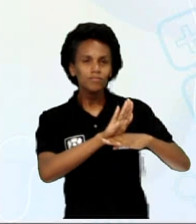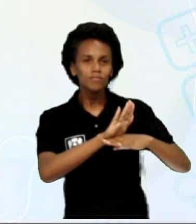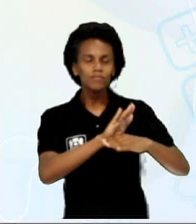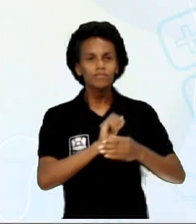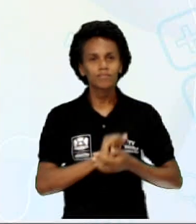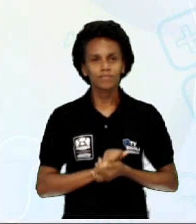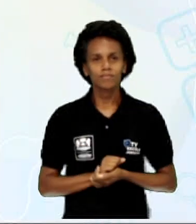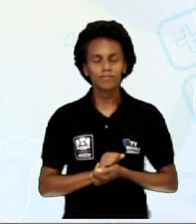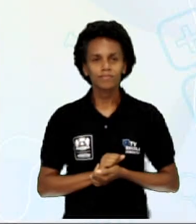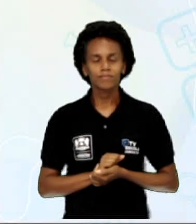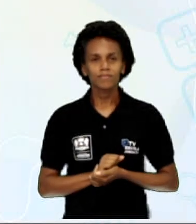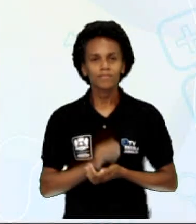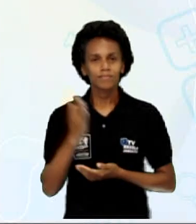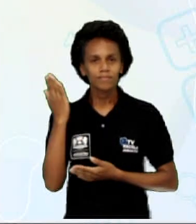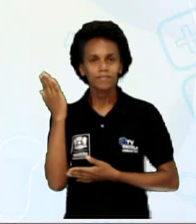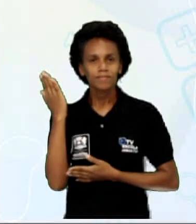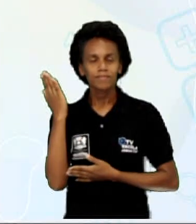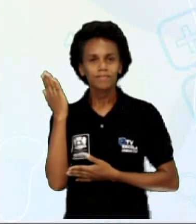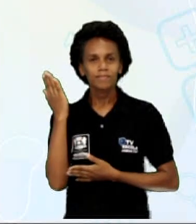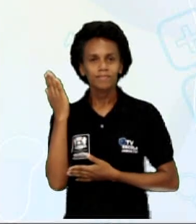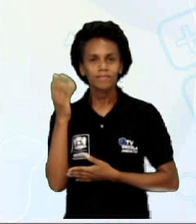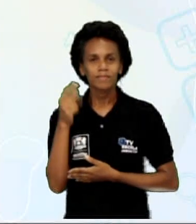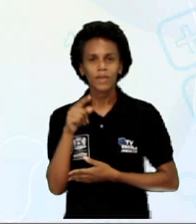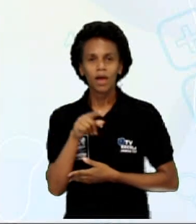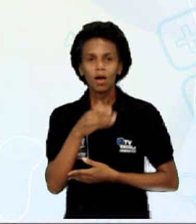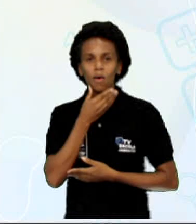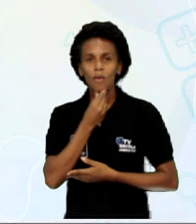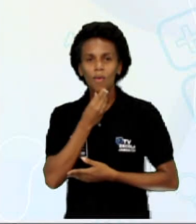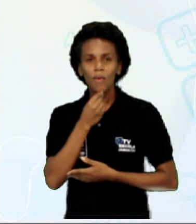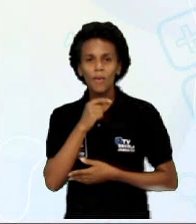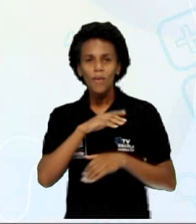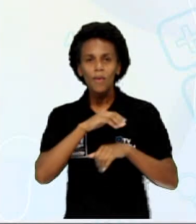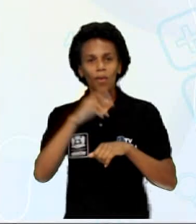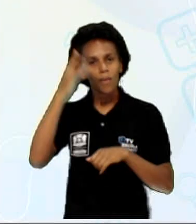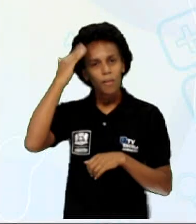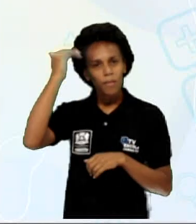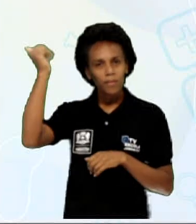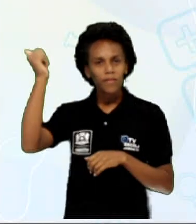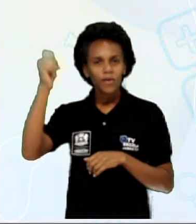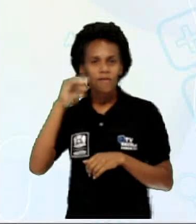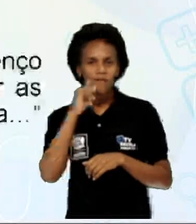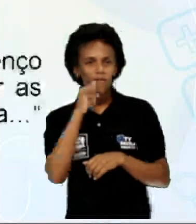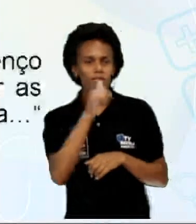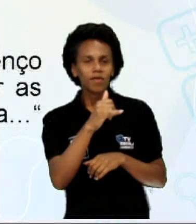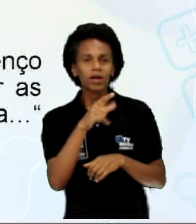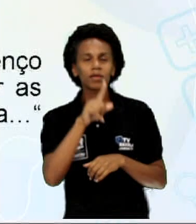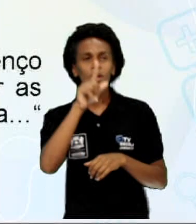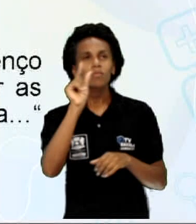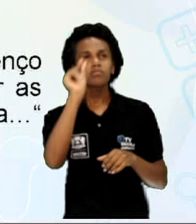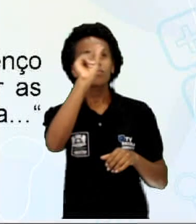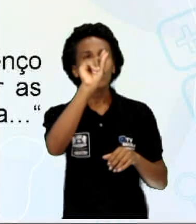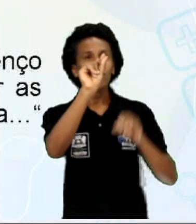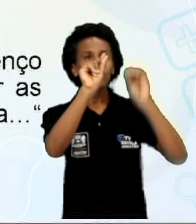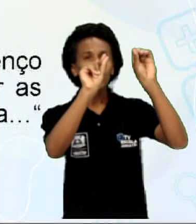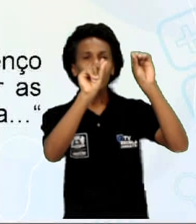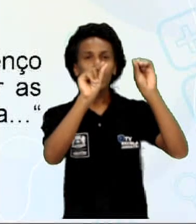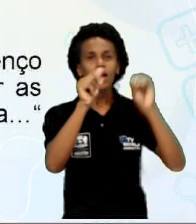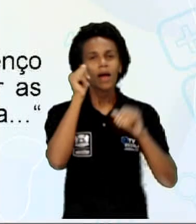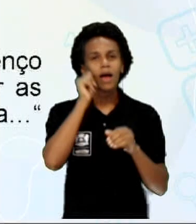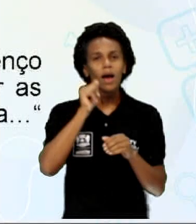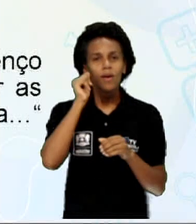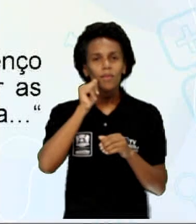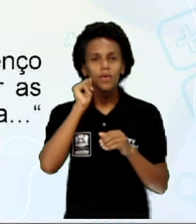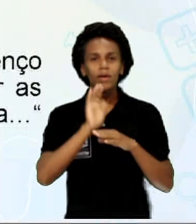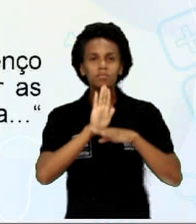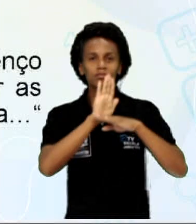e as auxiliares iam colando essas imagens na parede até formar o que ele queria. Aqui